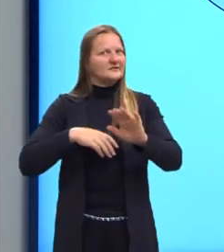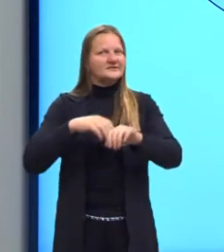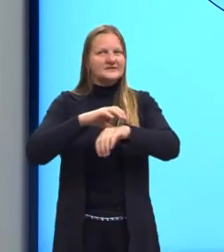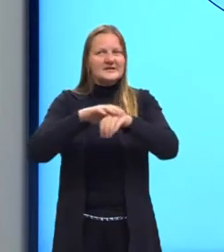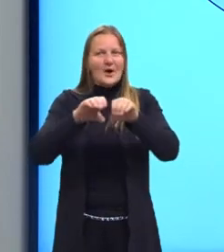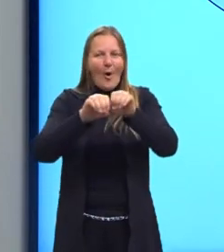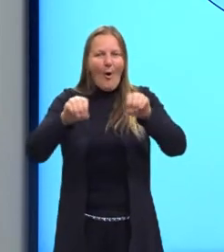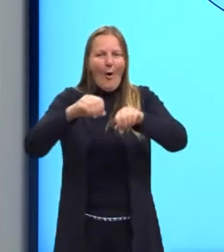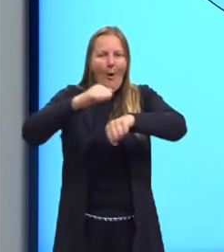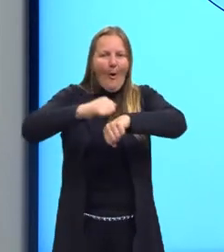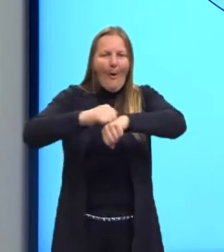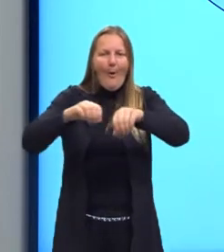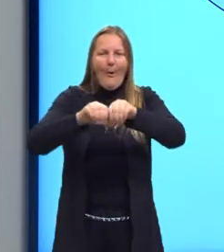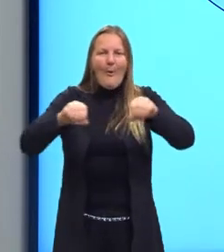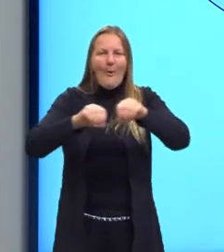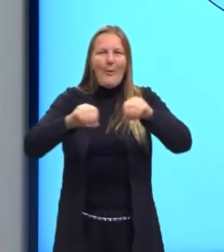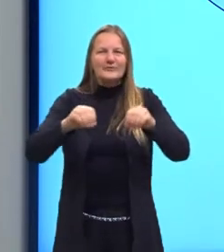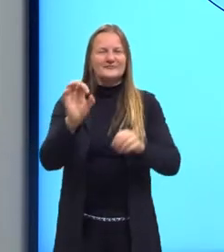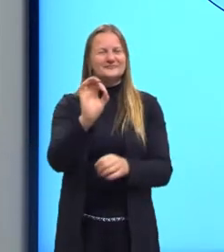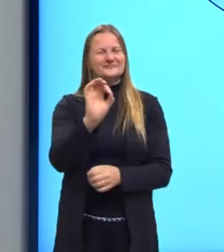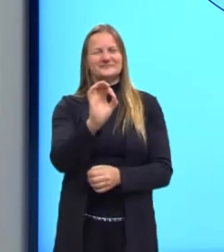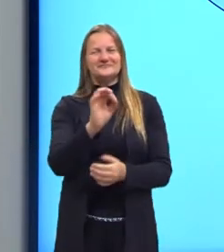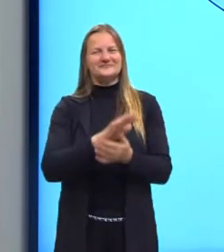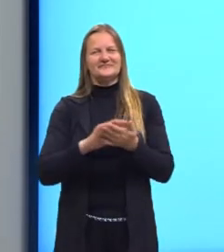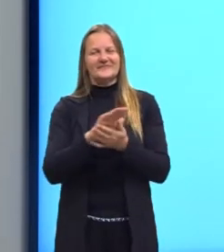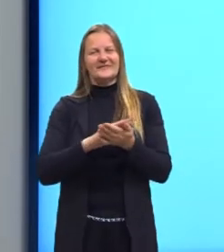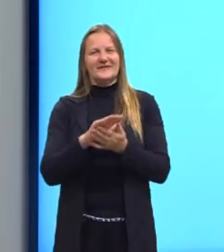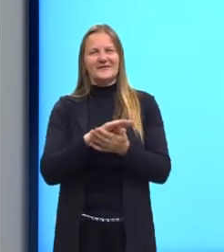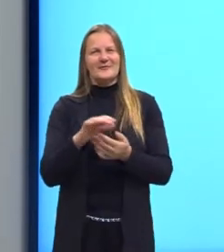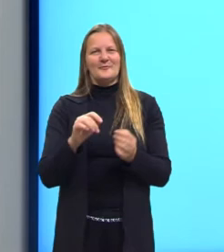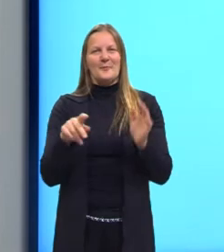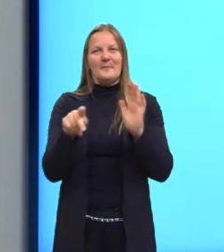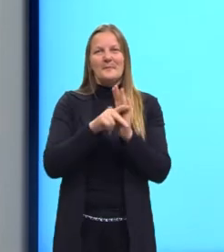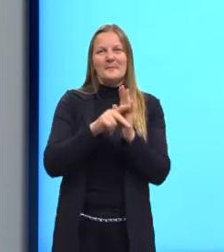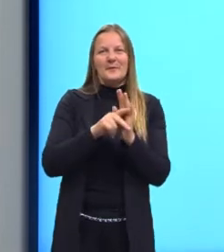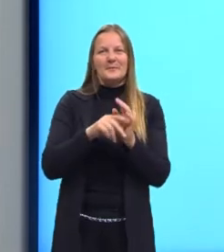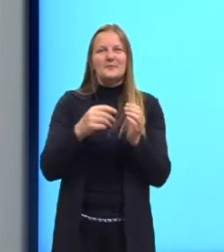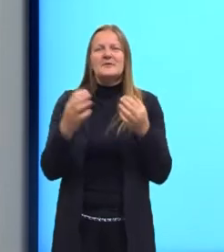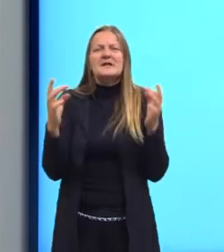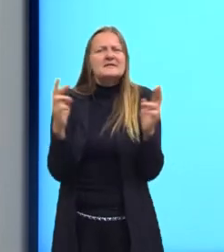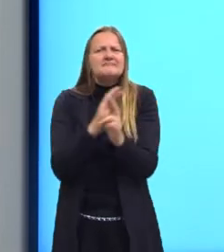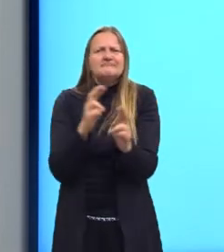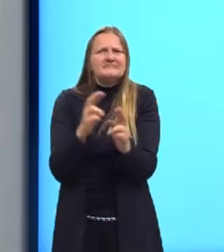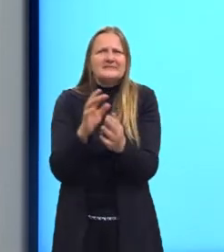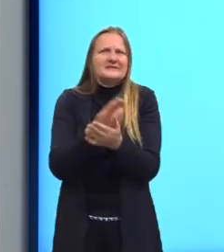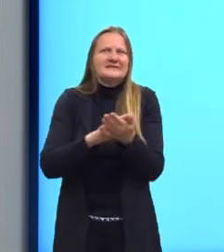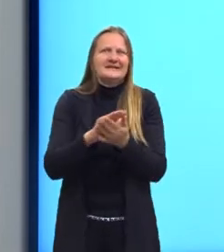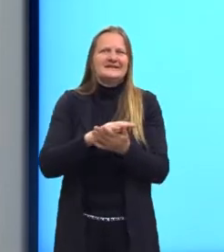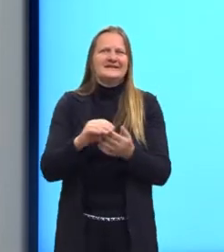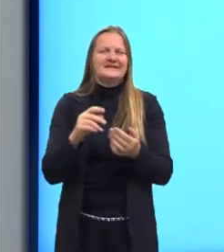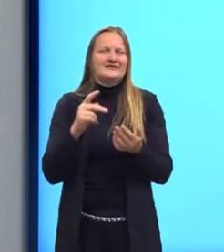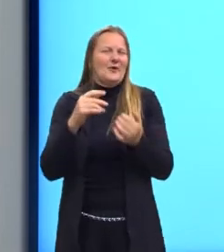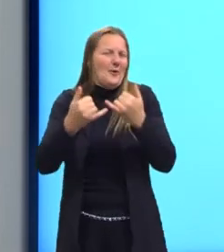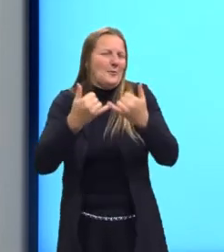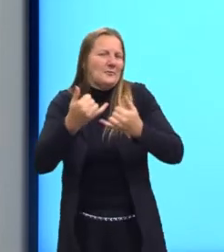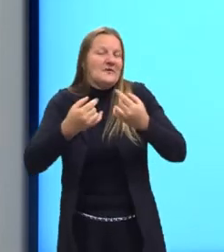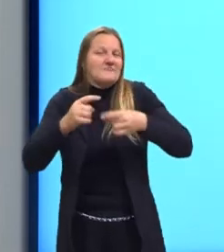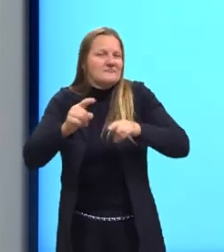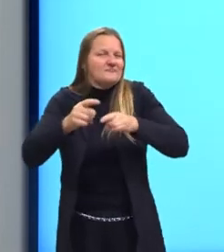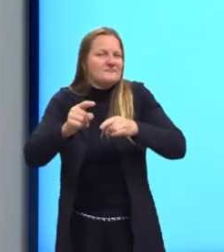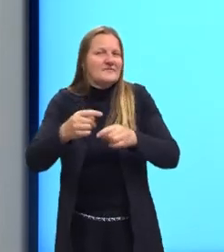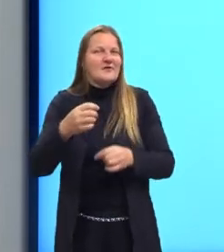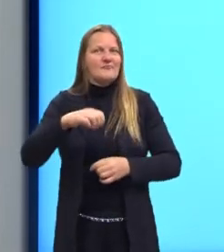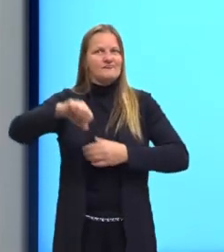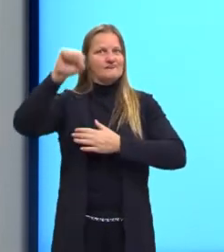nosso vilão do desenho que aqui nada tem de vilão mas de herói sim